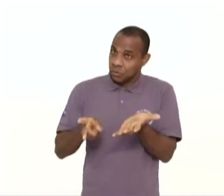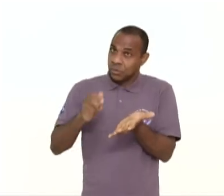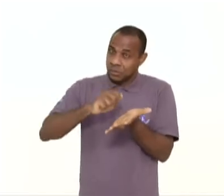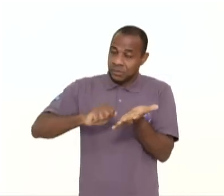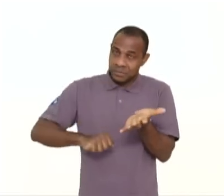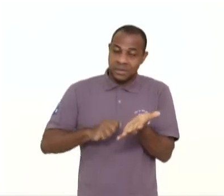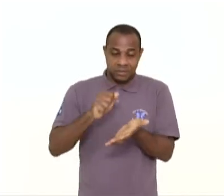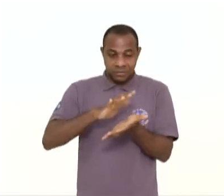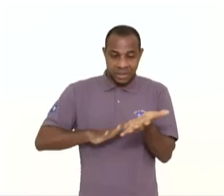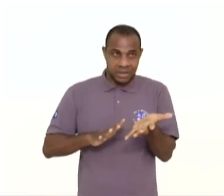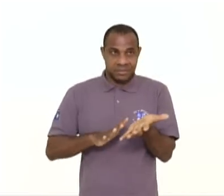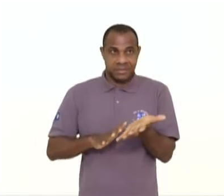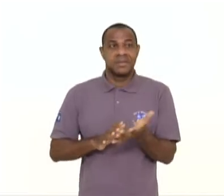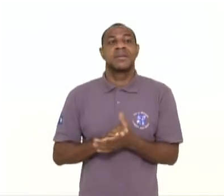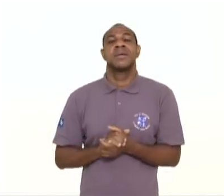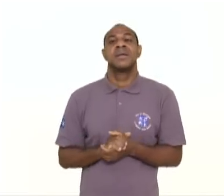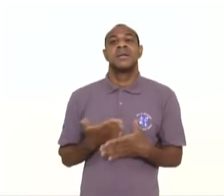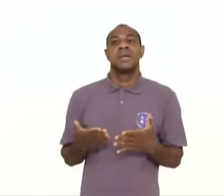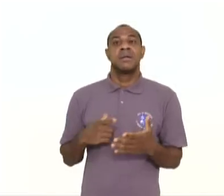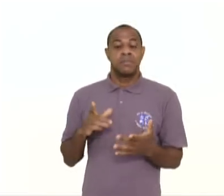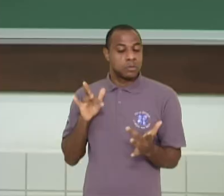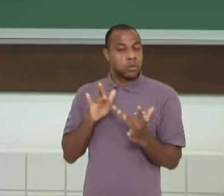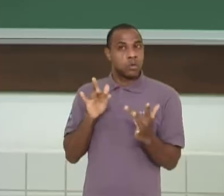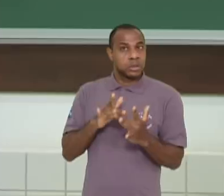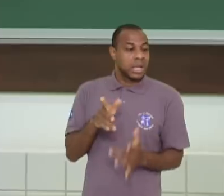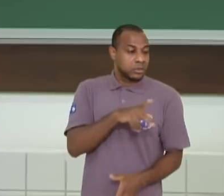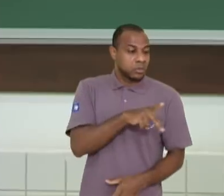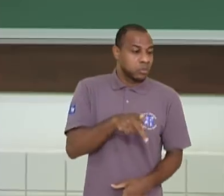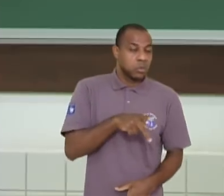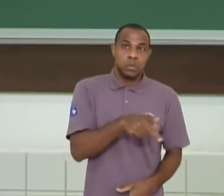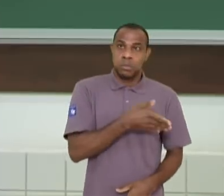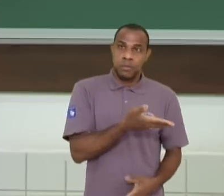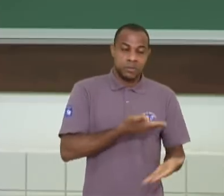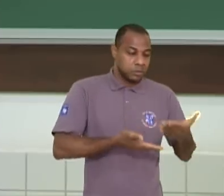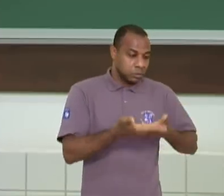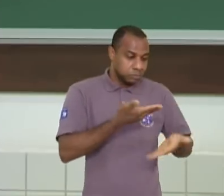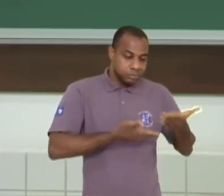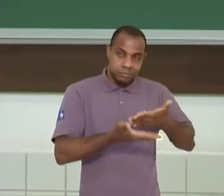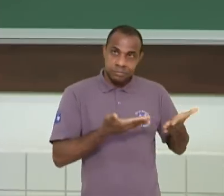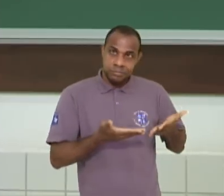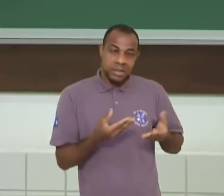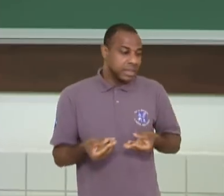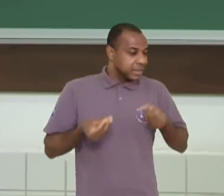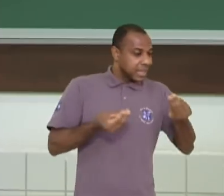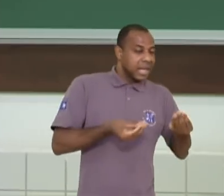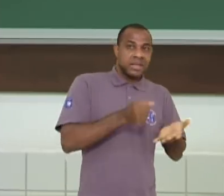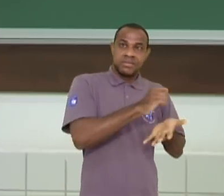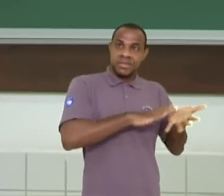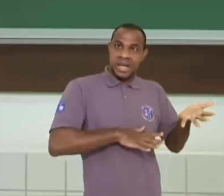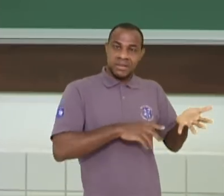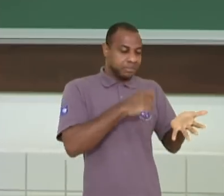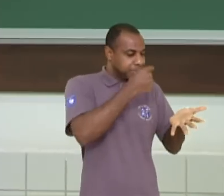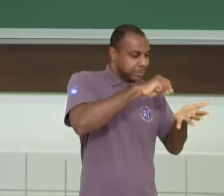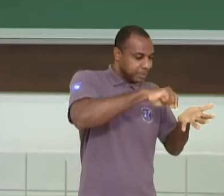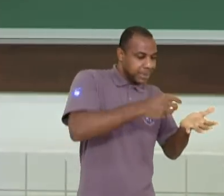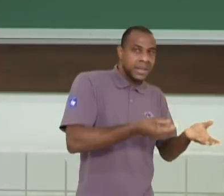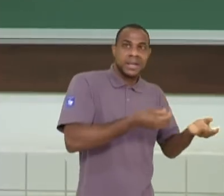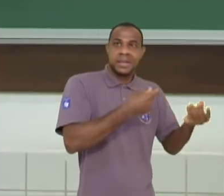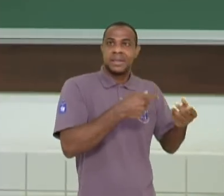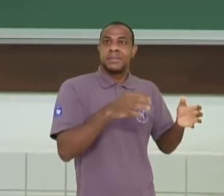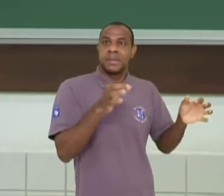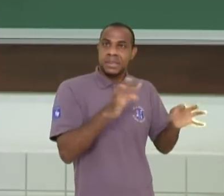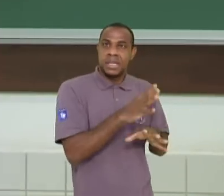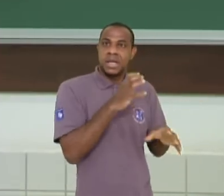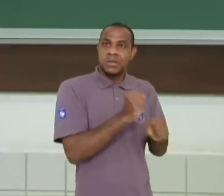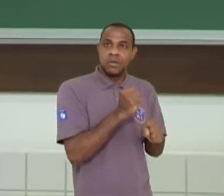anota essa atividade, relata, entra em contato com o seu professor, devolve essa atividade, conversa com ele via os canais que você utiliza